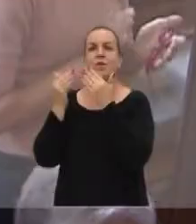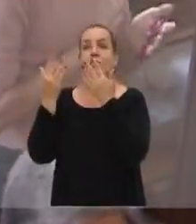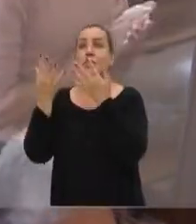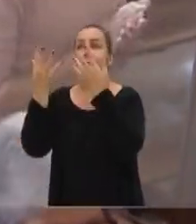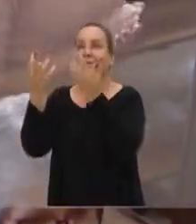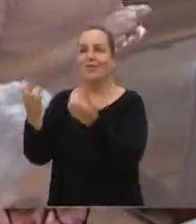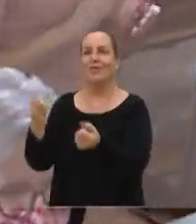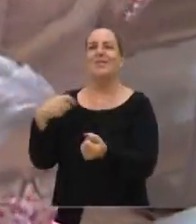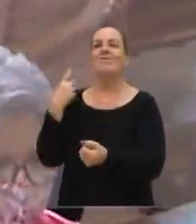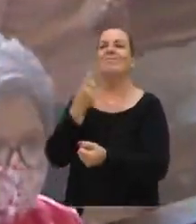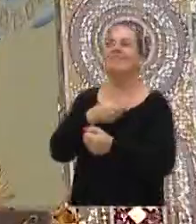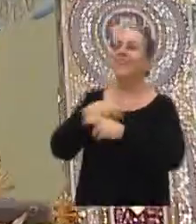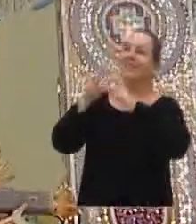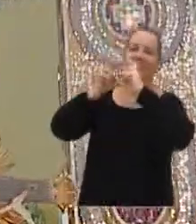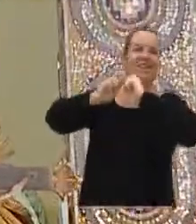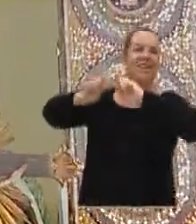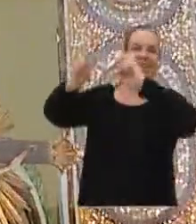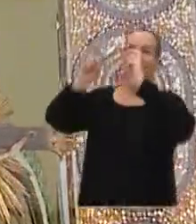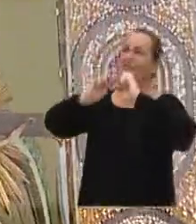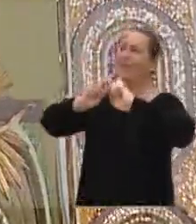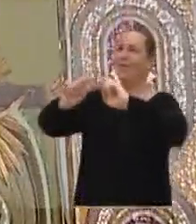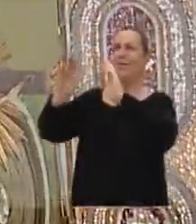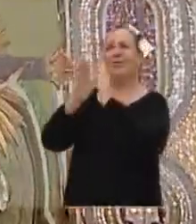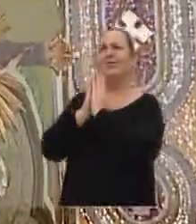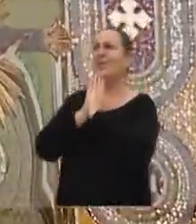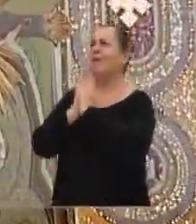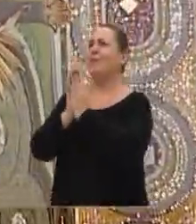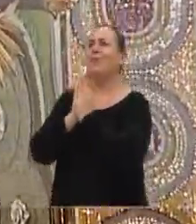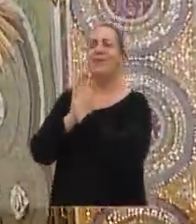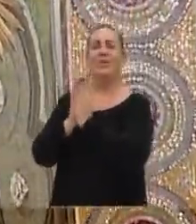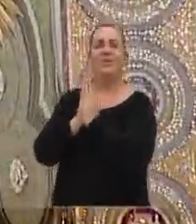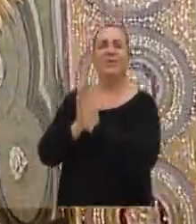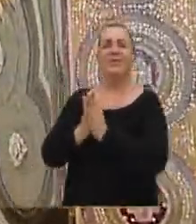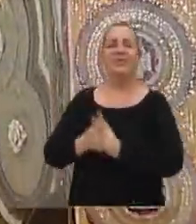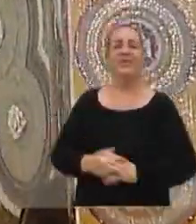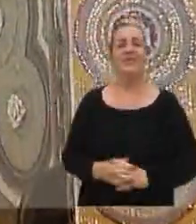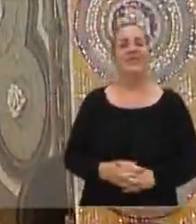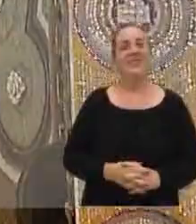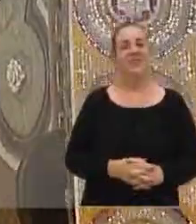nossos pedidos, atendei nosso clamor.